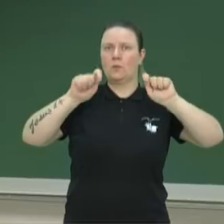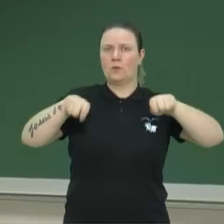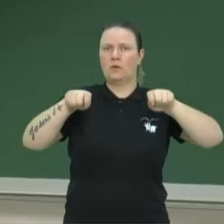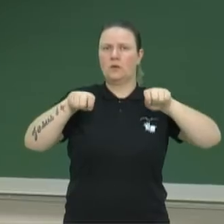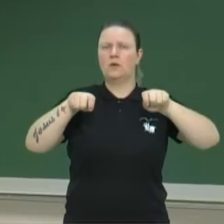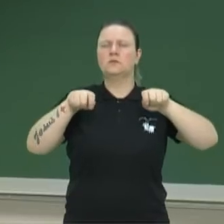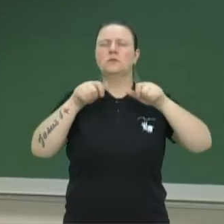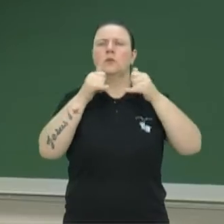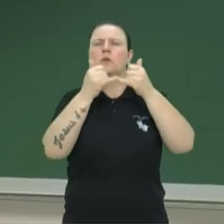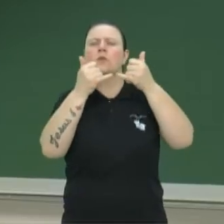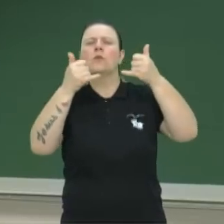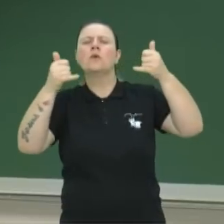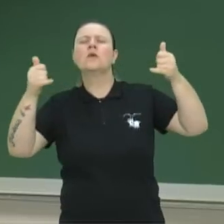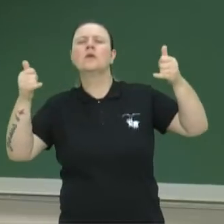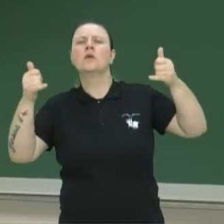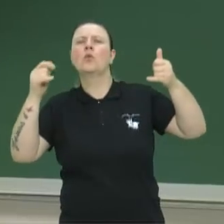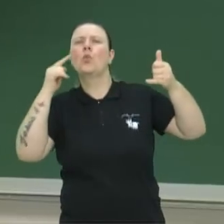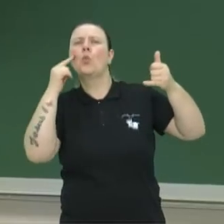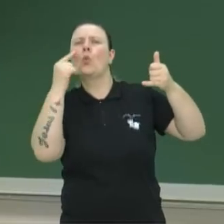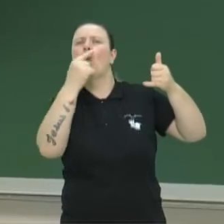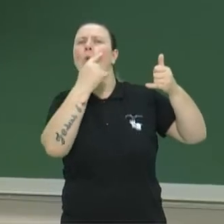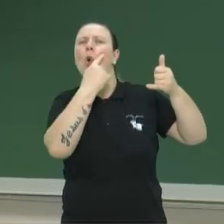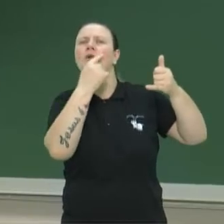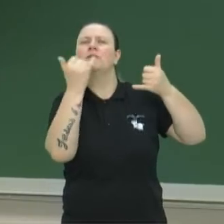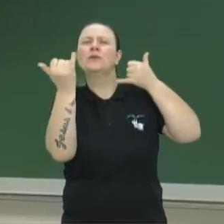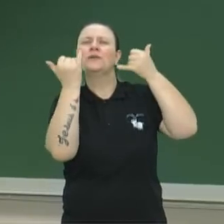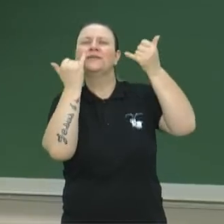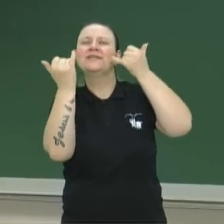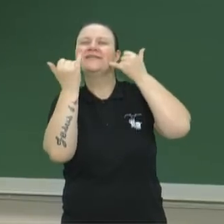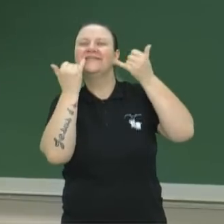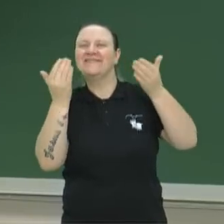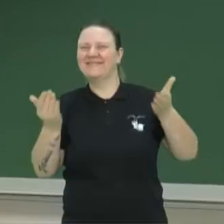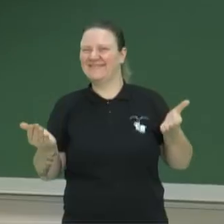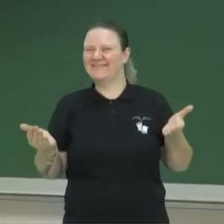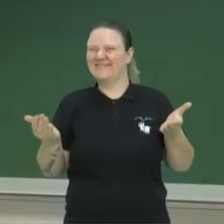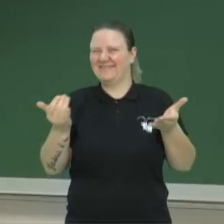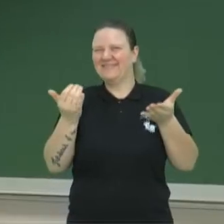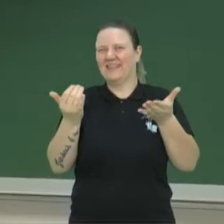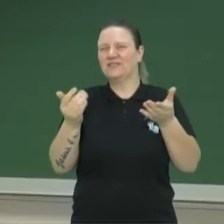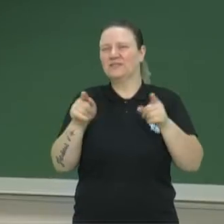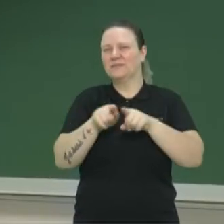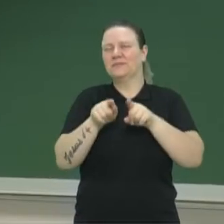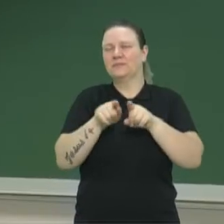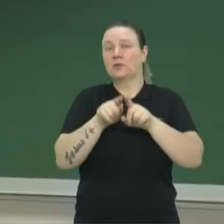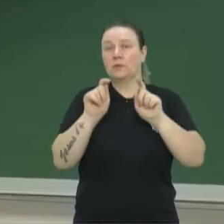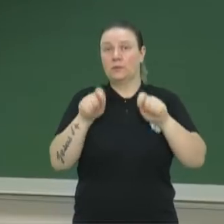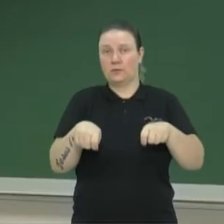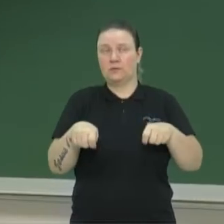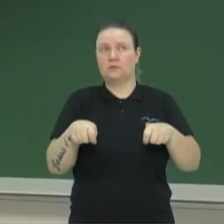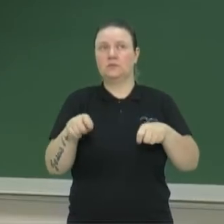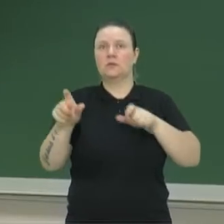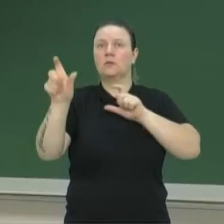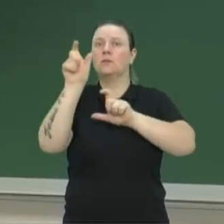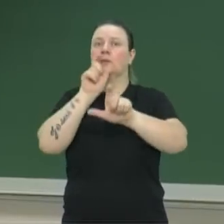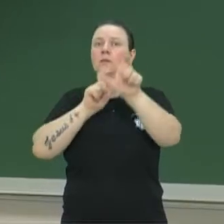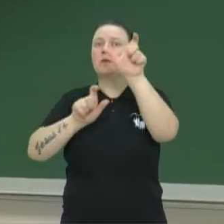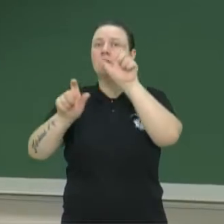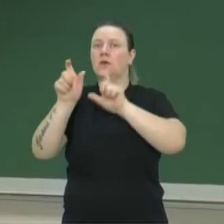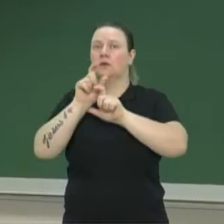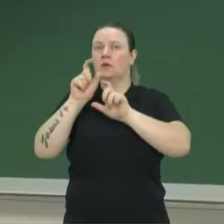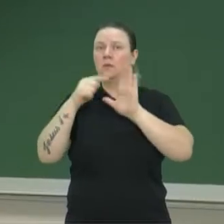finas ou olho da notícia. Mas aqui é uma manchete. Então vamos ver então quais palavras paroxítonas estavam na